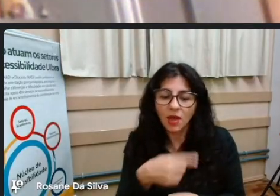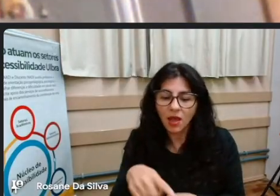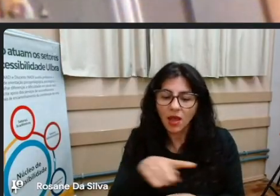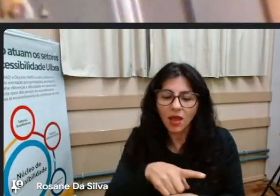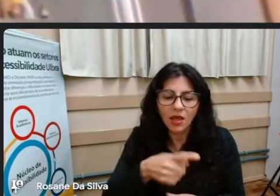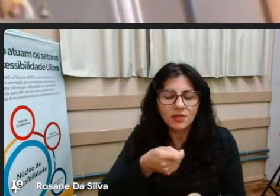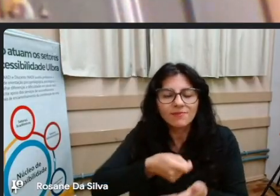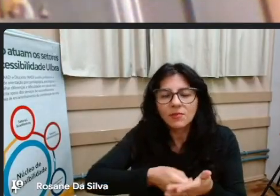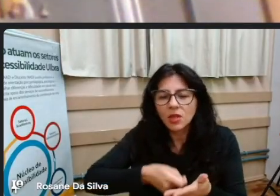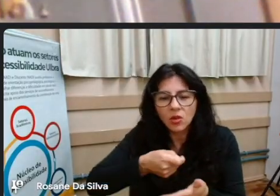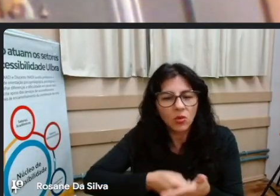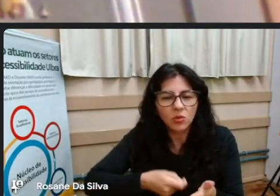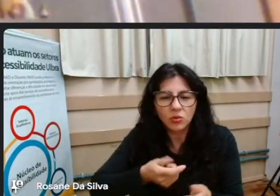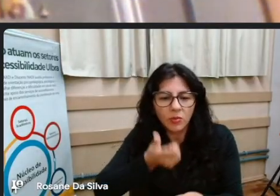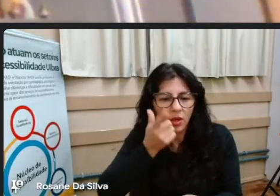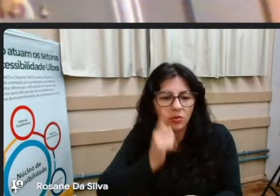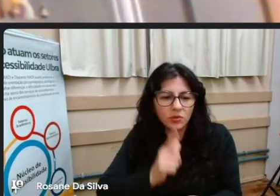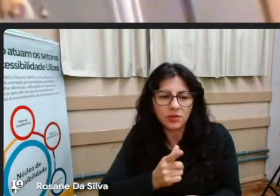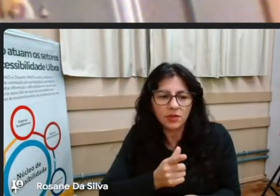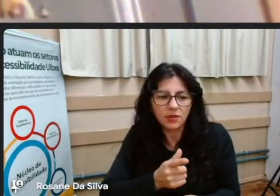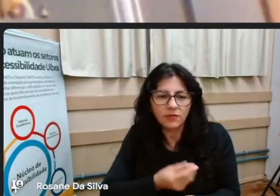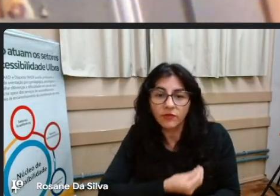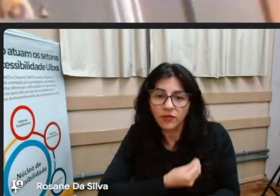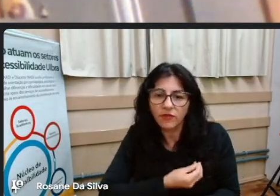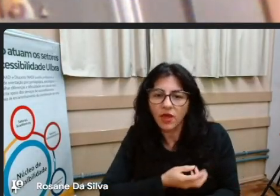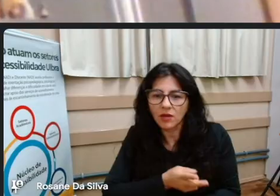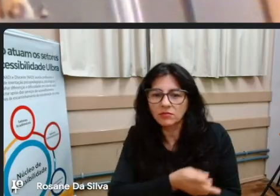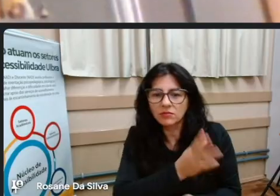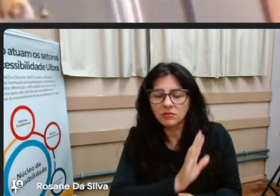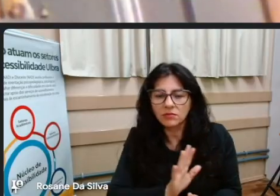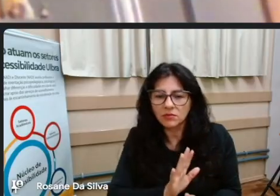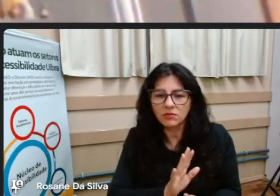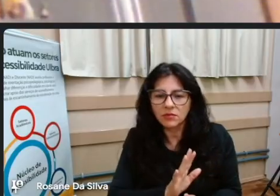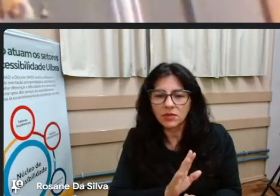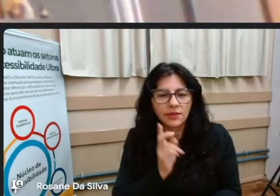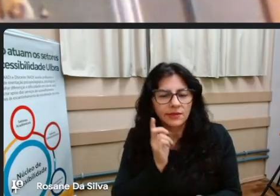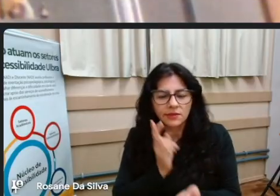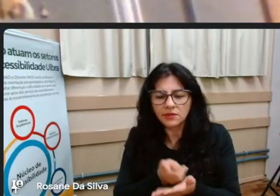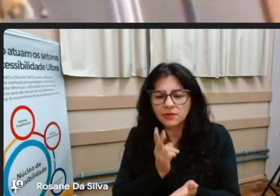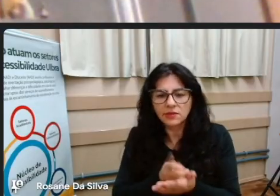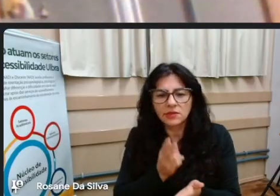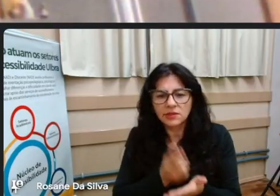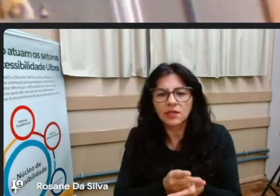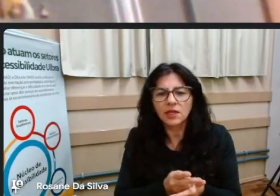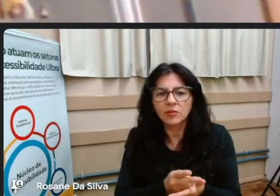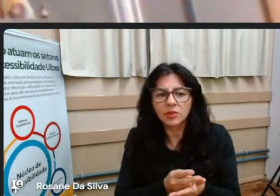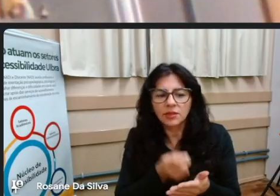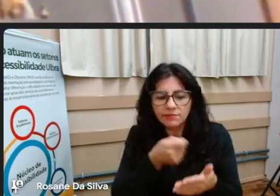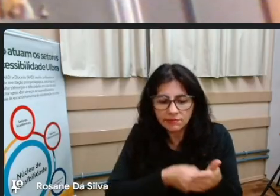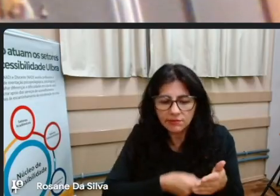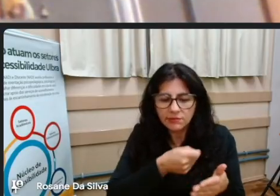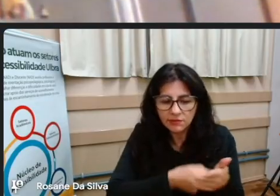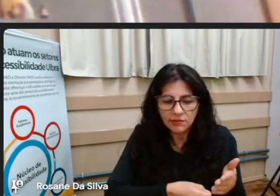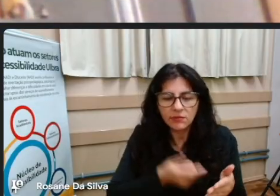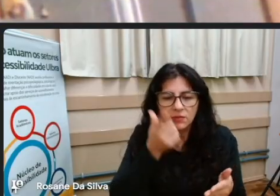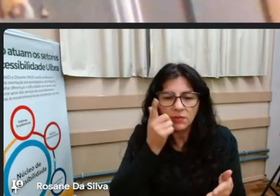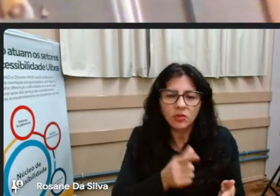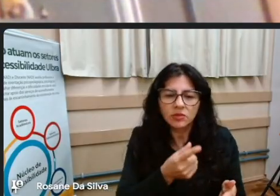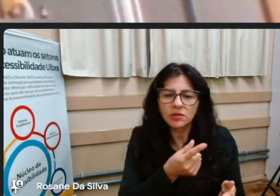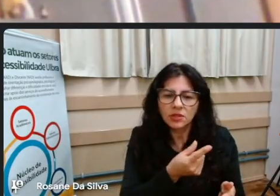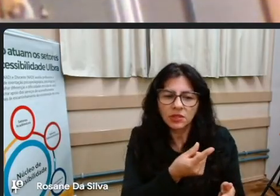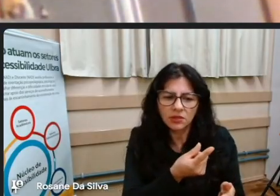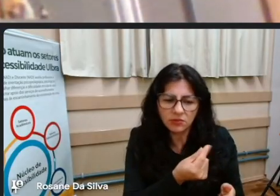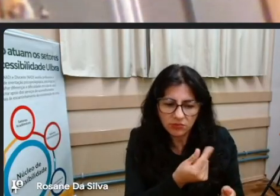conhece eh lutam para sobreviver Isso é uma qualidade né Eh estão sempre correndo atrás estão sempre no